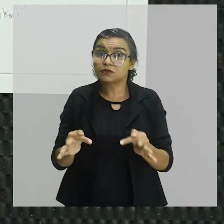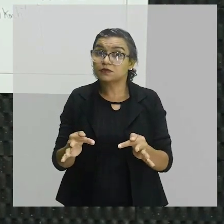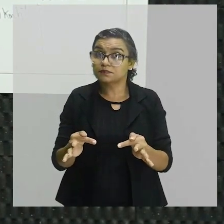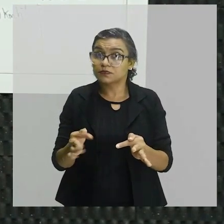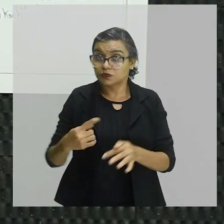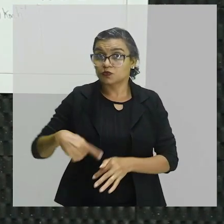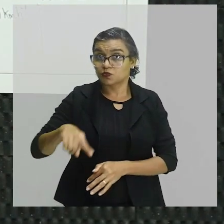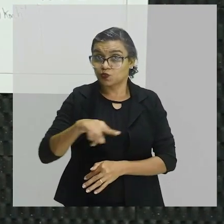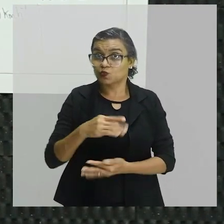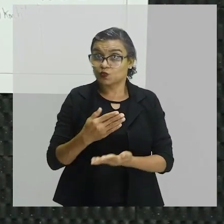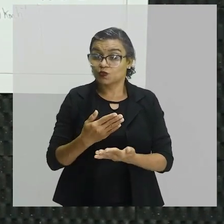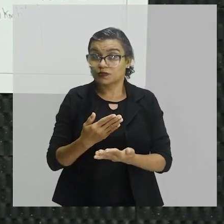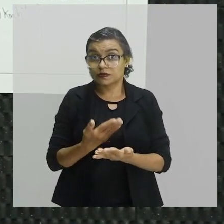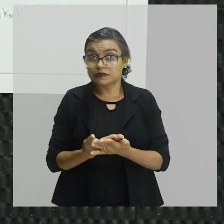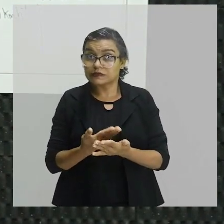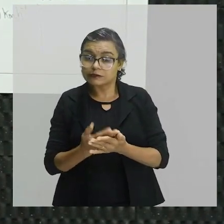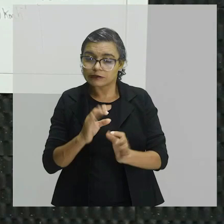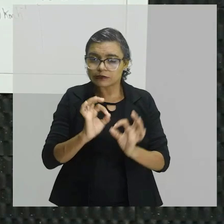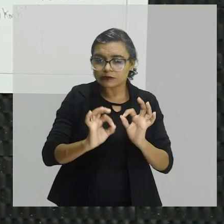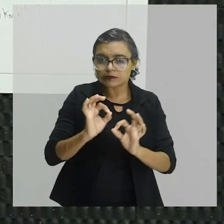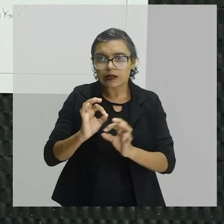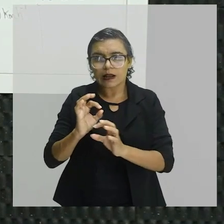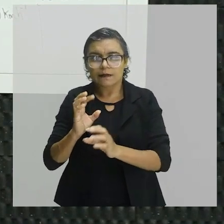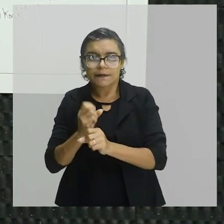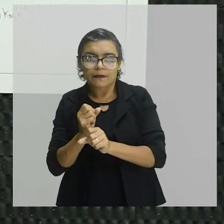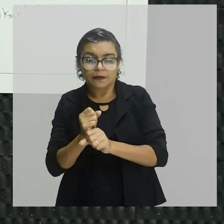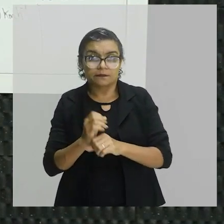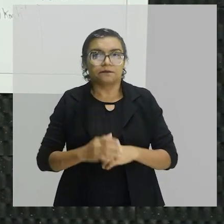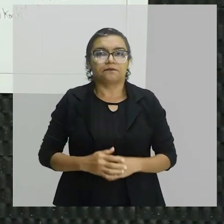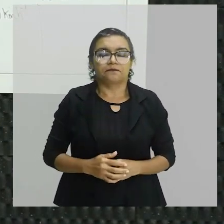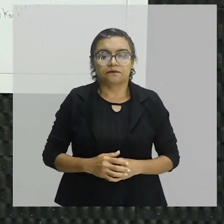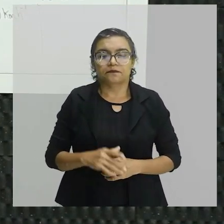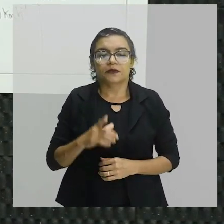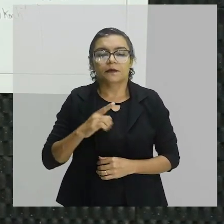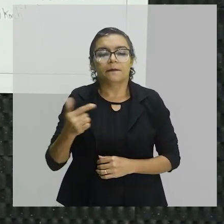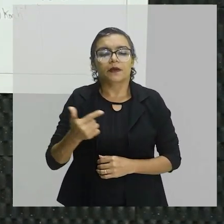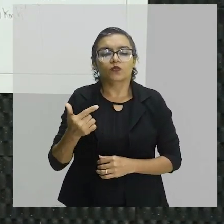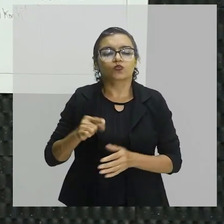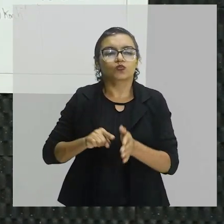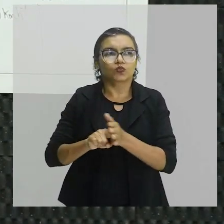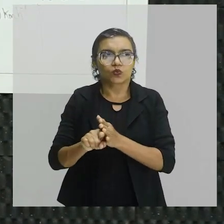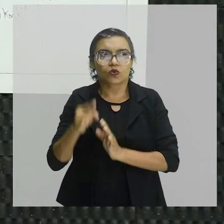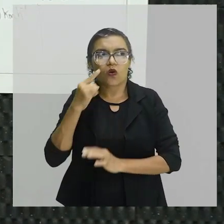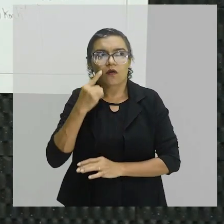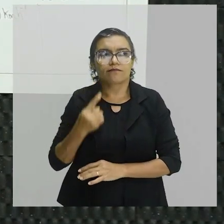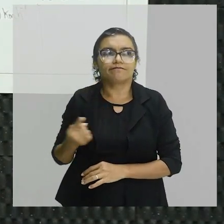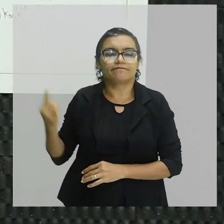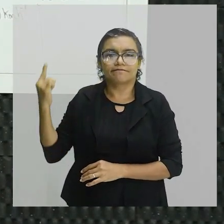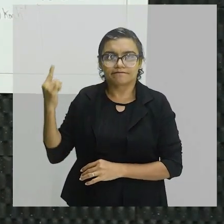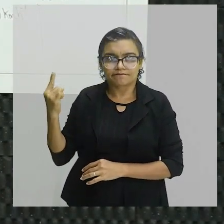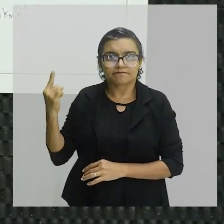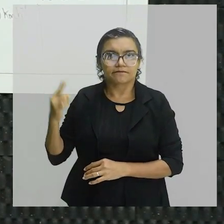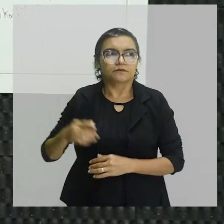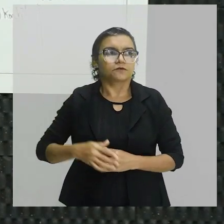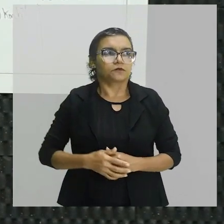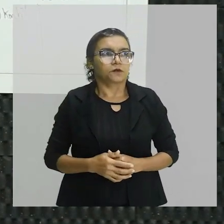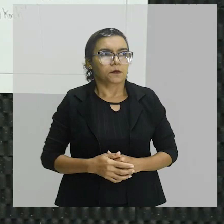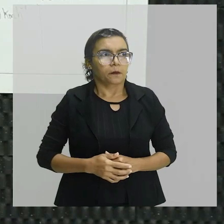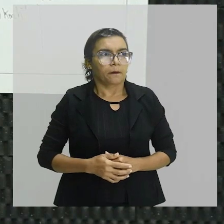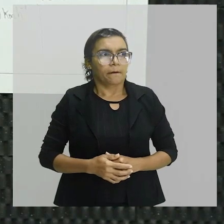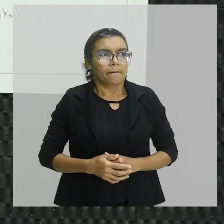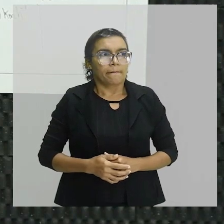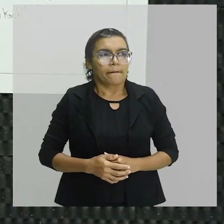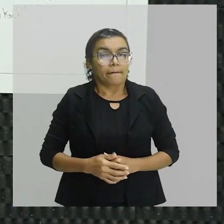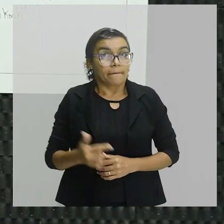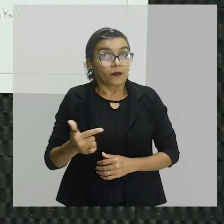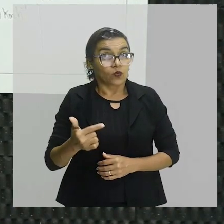de a gente tratar ela, ok? Porque ela diz o seguinte, vamos lá, questão 2, né? Vamos separar aqui, porque aquilo ali não é da questão 1. Na questão